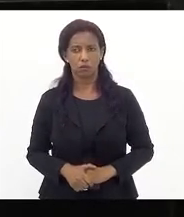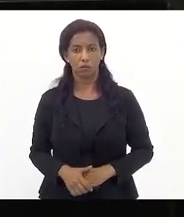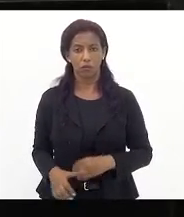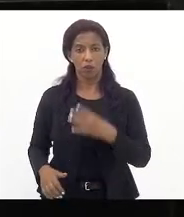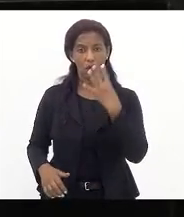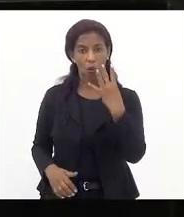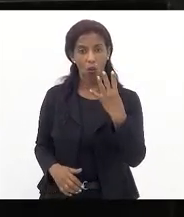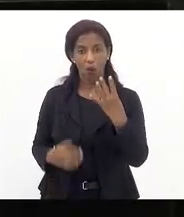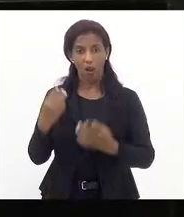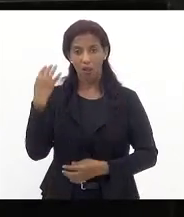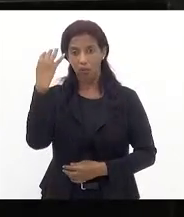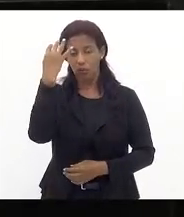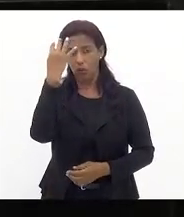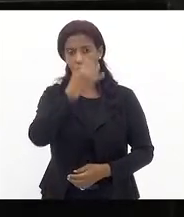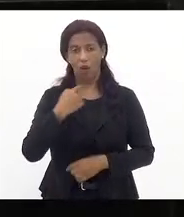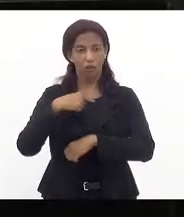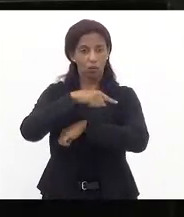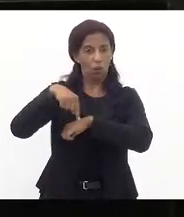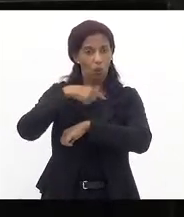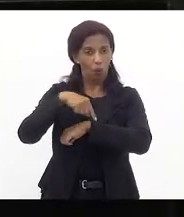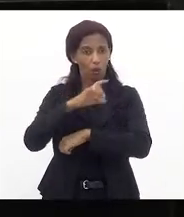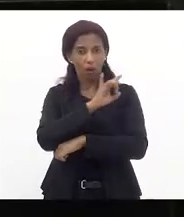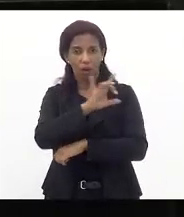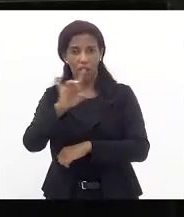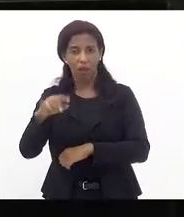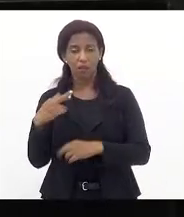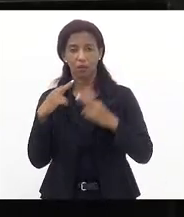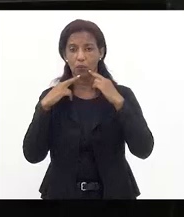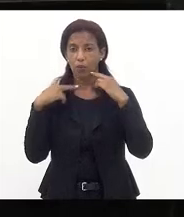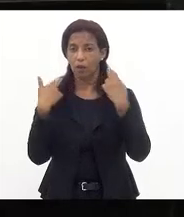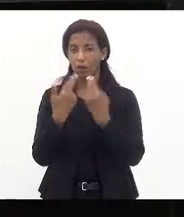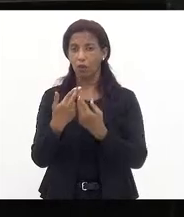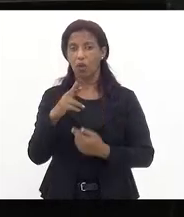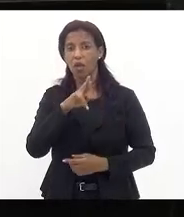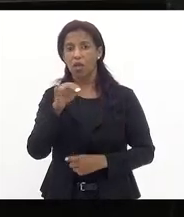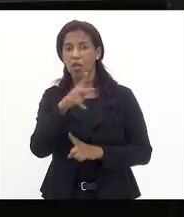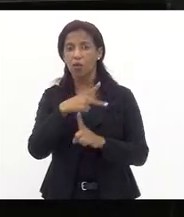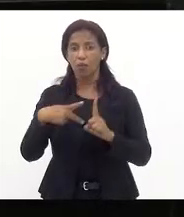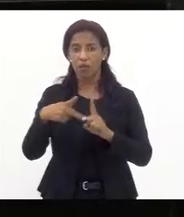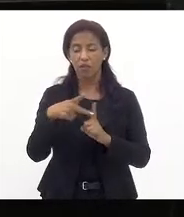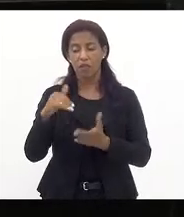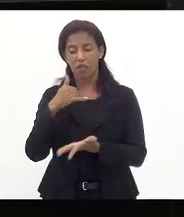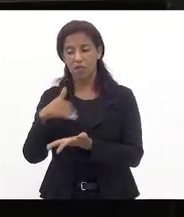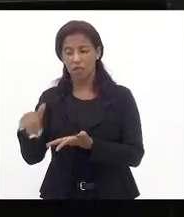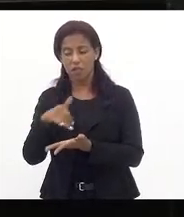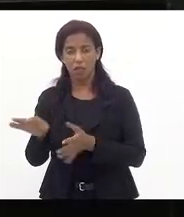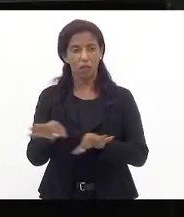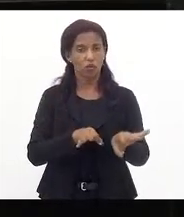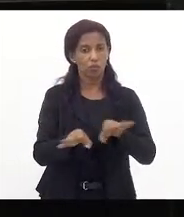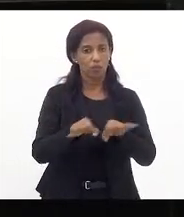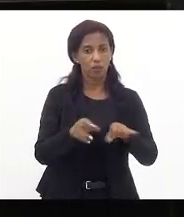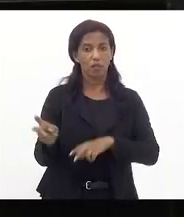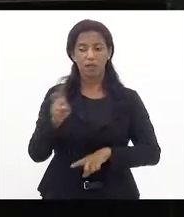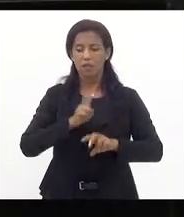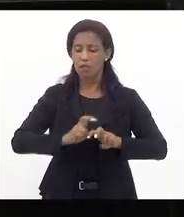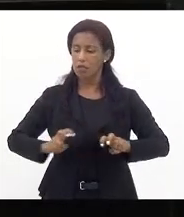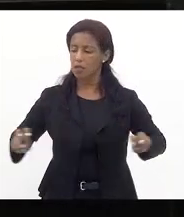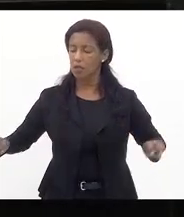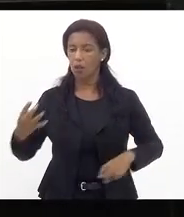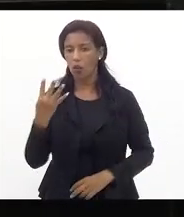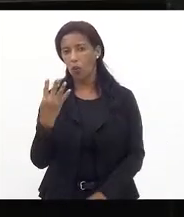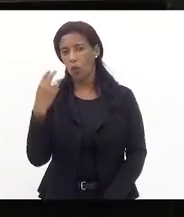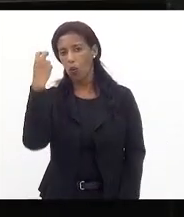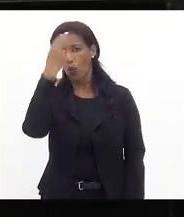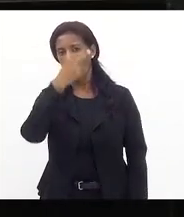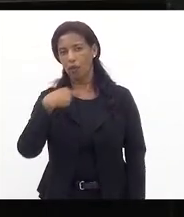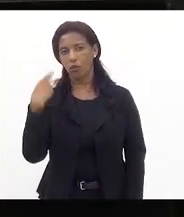4 horas cada audiência pública, o secretário de Fazenda, presidente do Rio Previdência e secretários de Planejamento sentados,